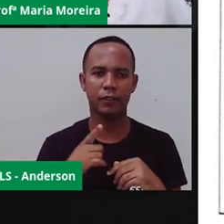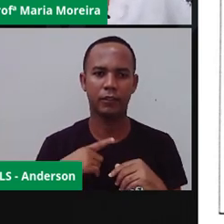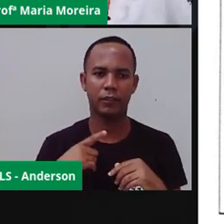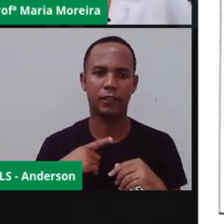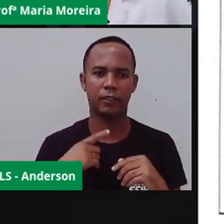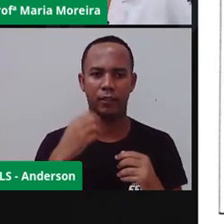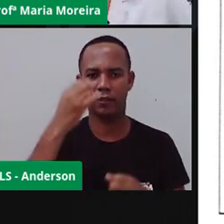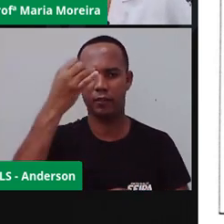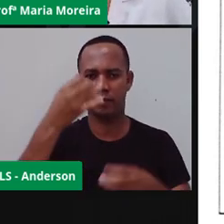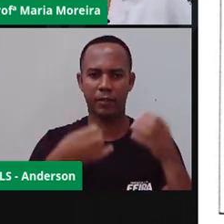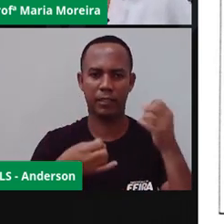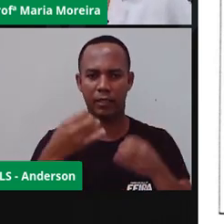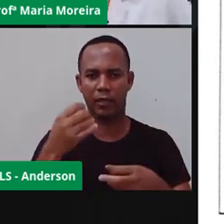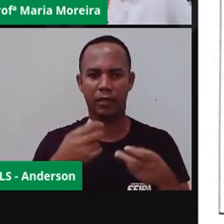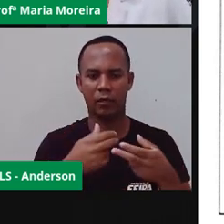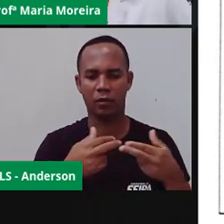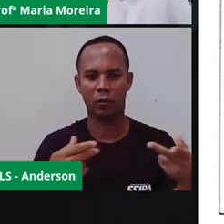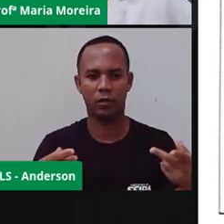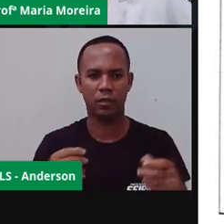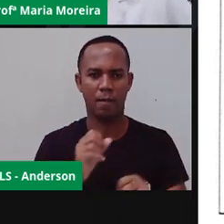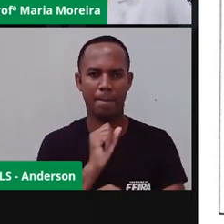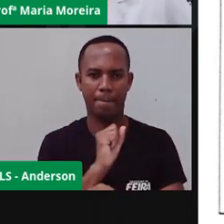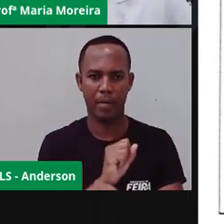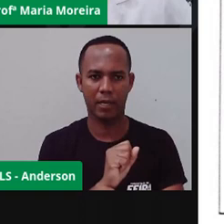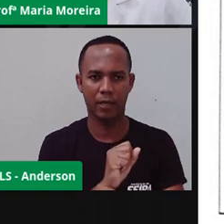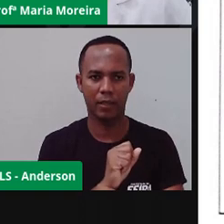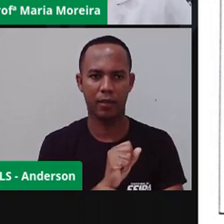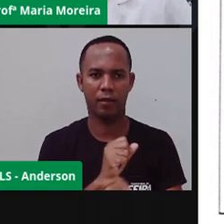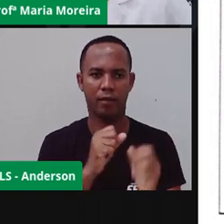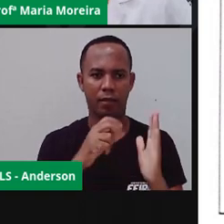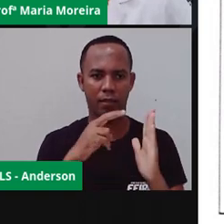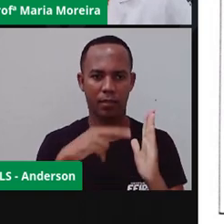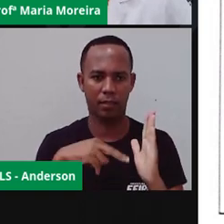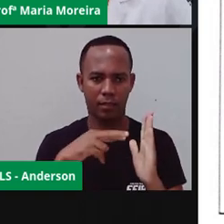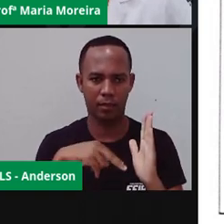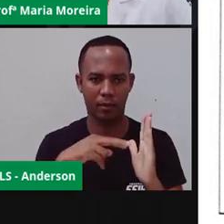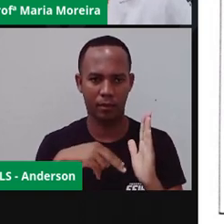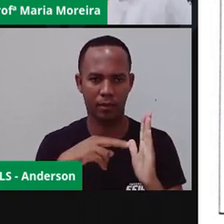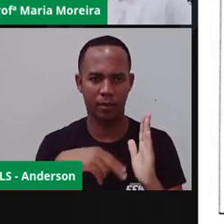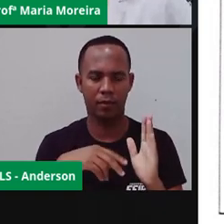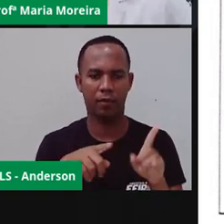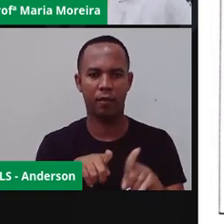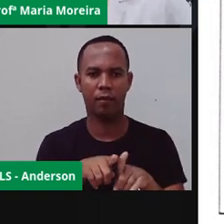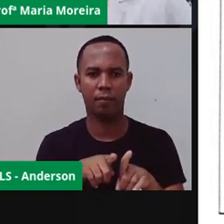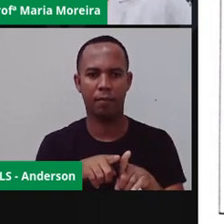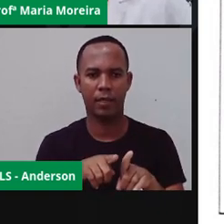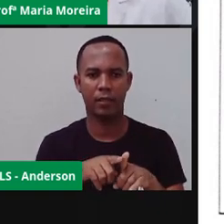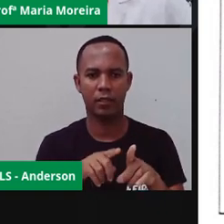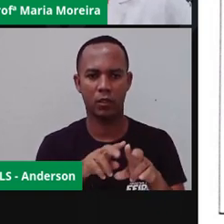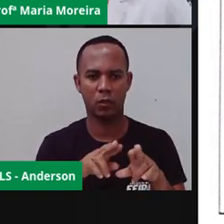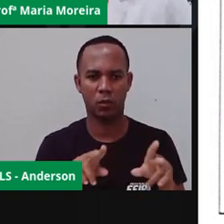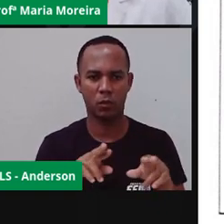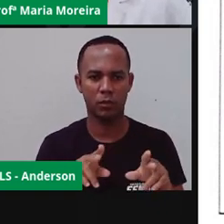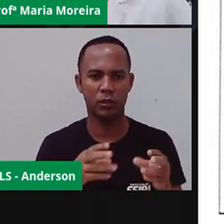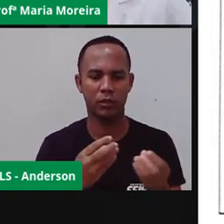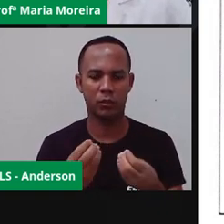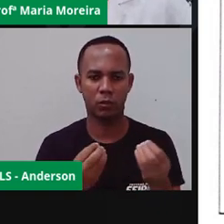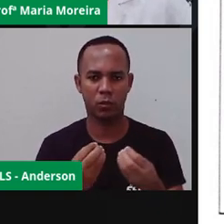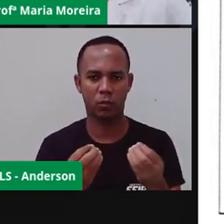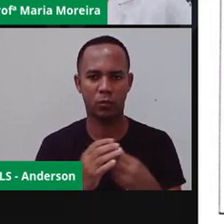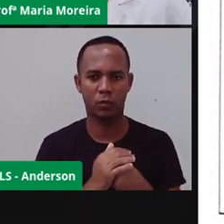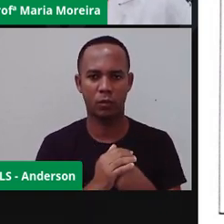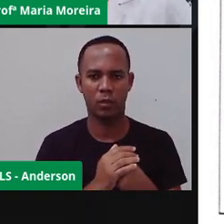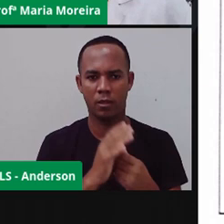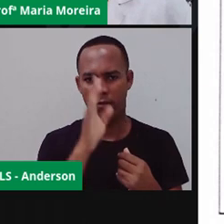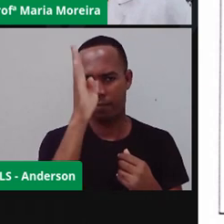narrar aquilo ali rapidinho. Pai, lê aquele conto de fadas para a gente dormir? Claro! Todo